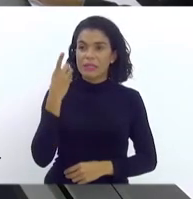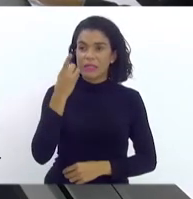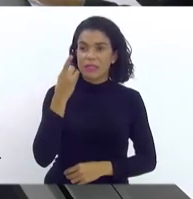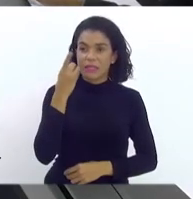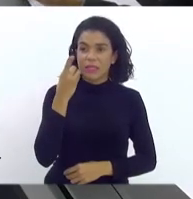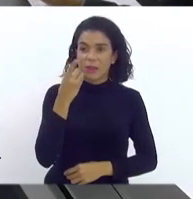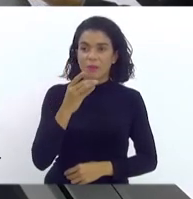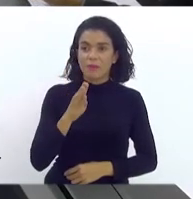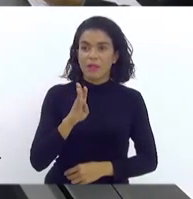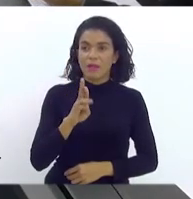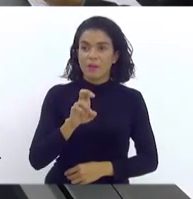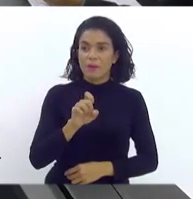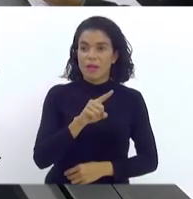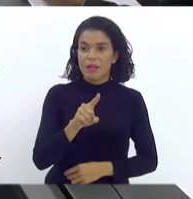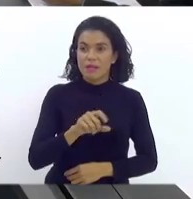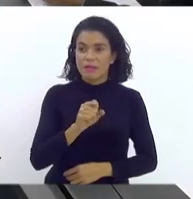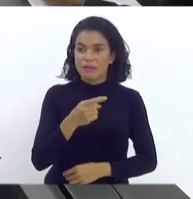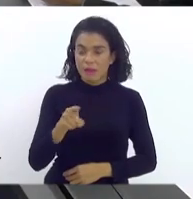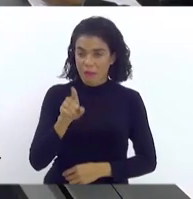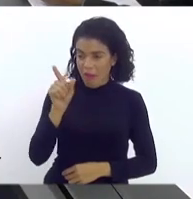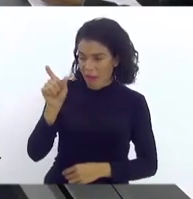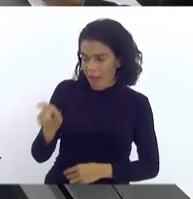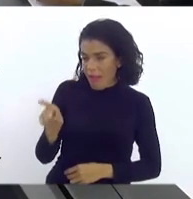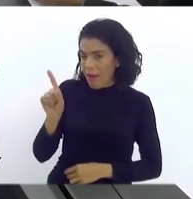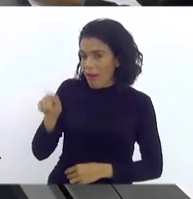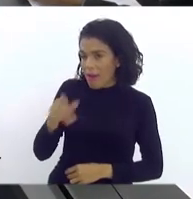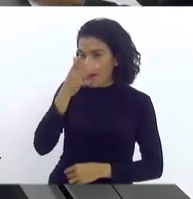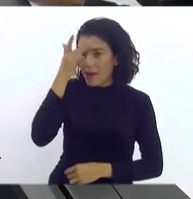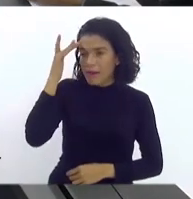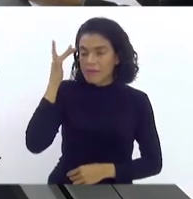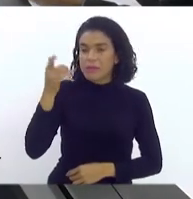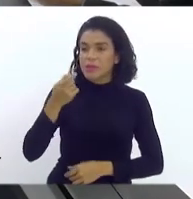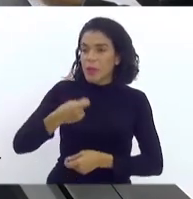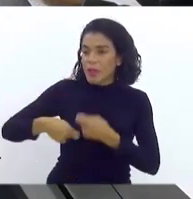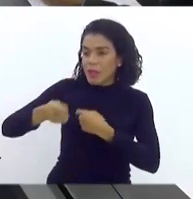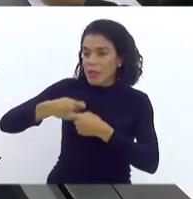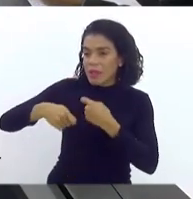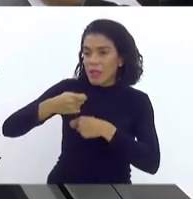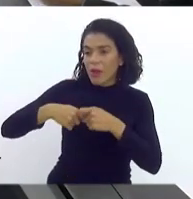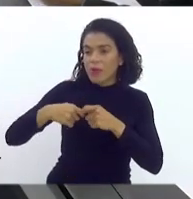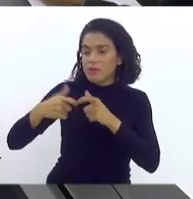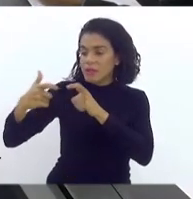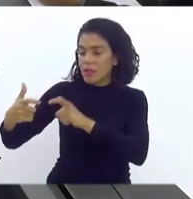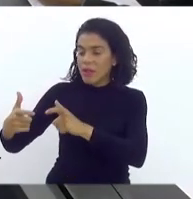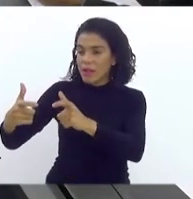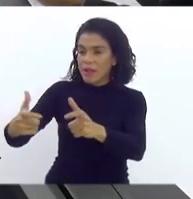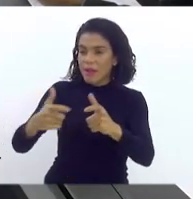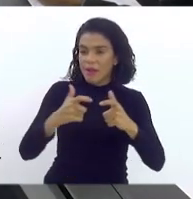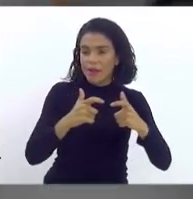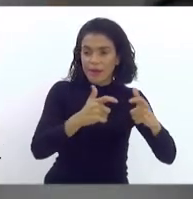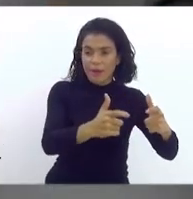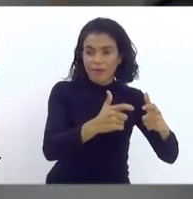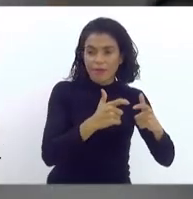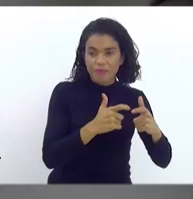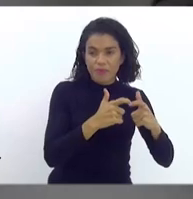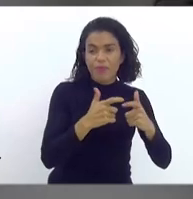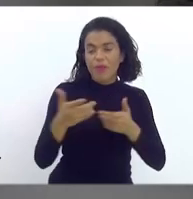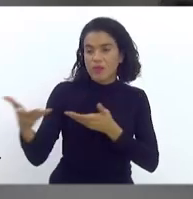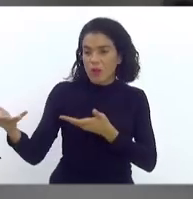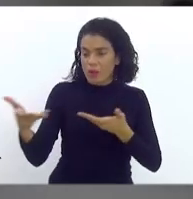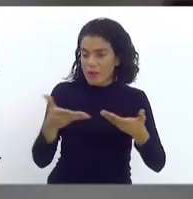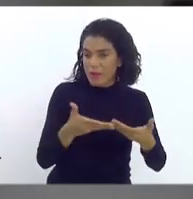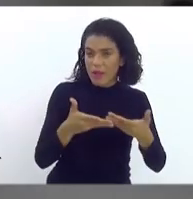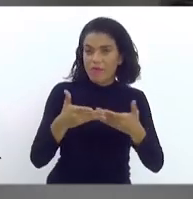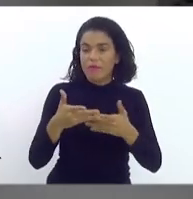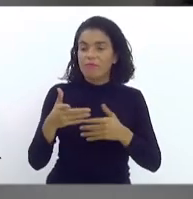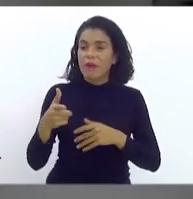que ela seria, supostamente, uma pessoa que negocia postos. É solicitada a convocação para